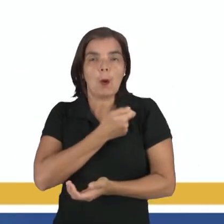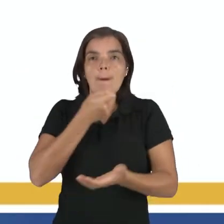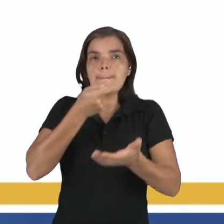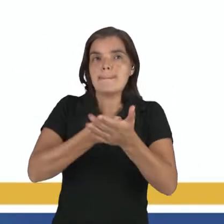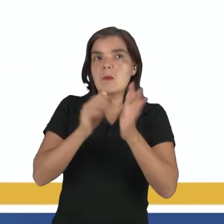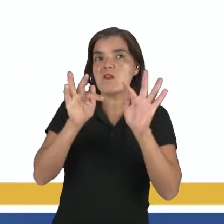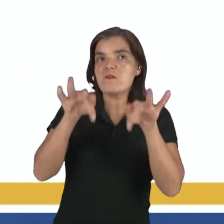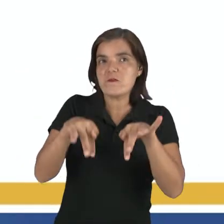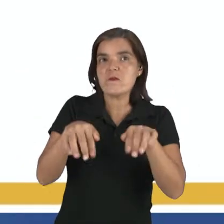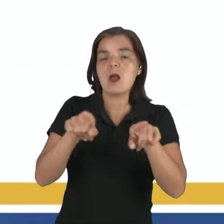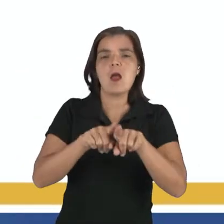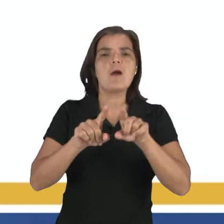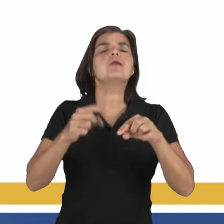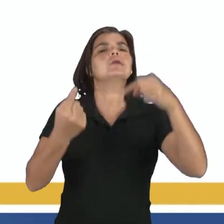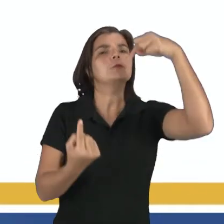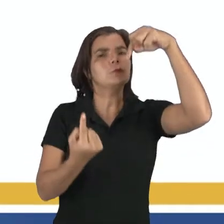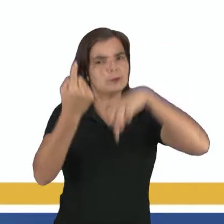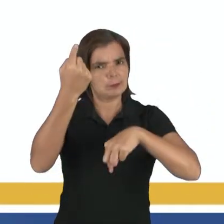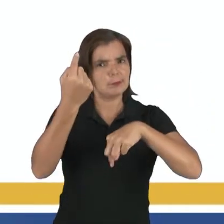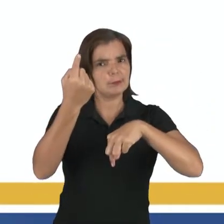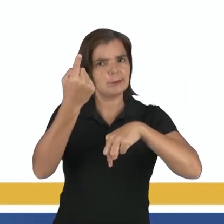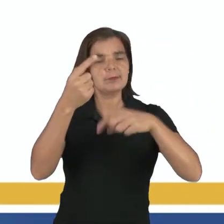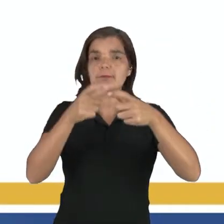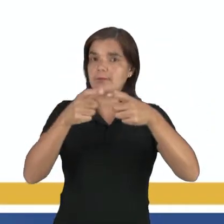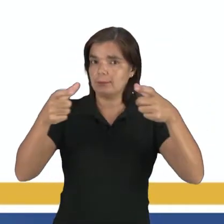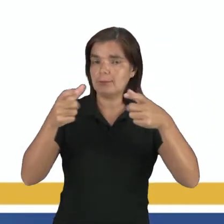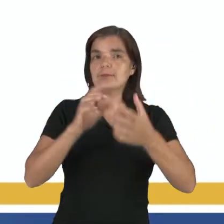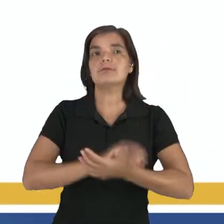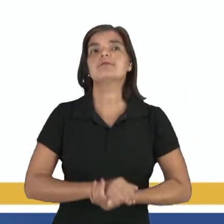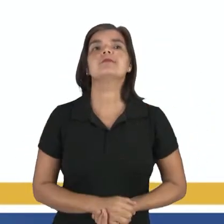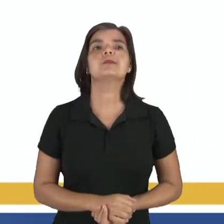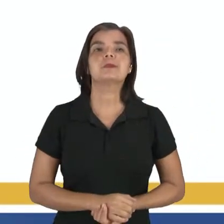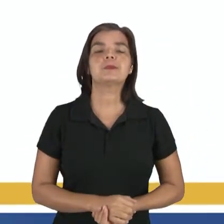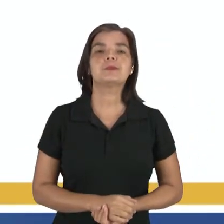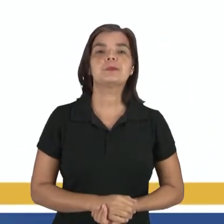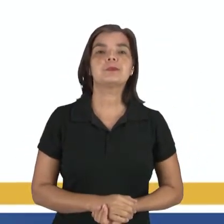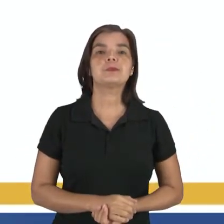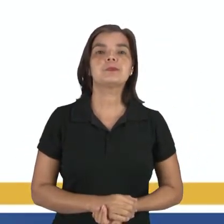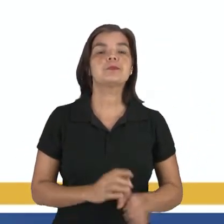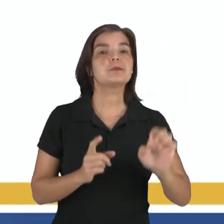o valor final da corrida são grandezas inversamente proporcionais